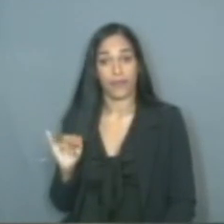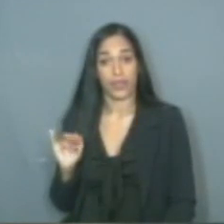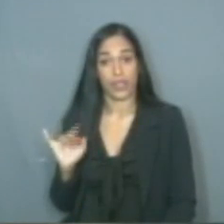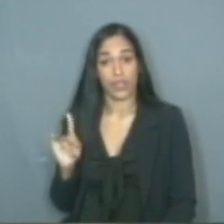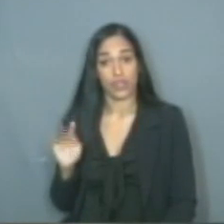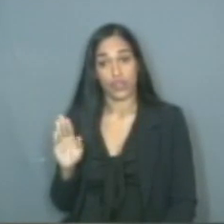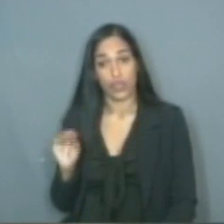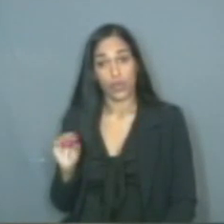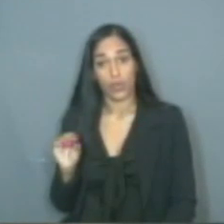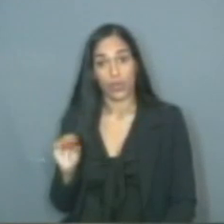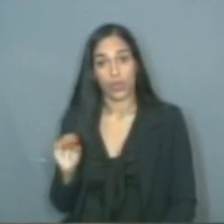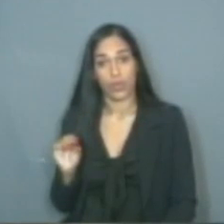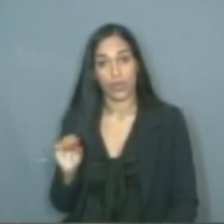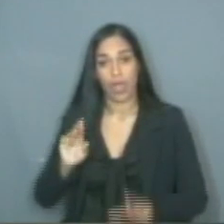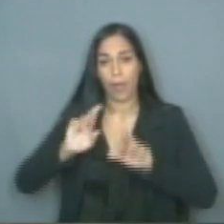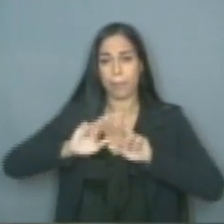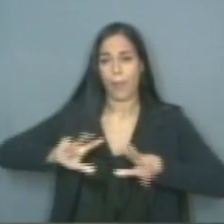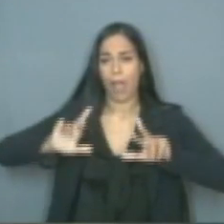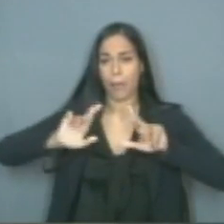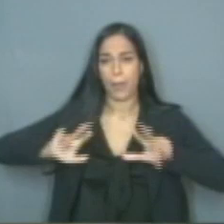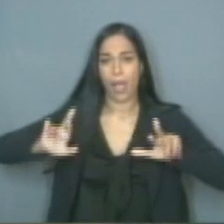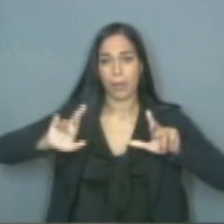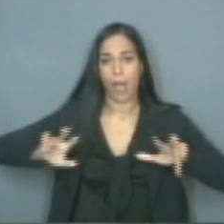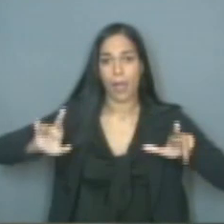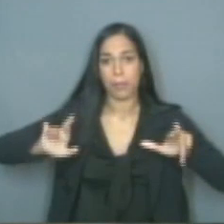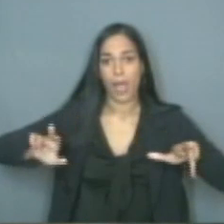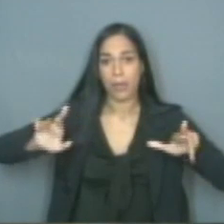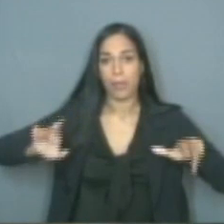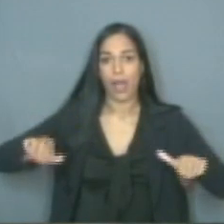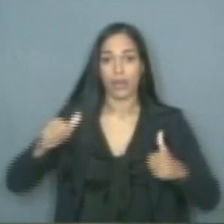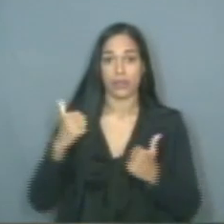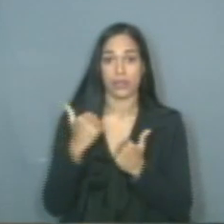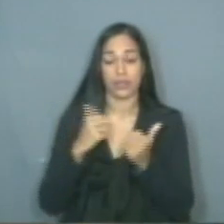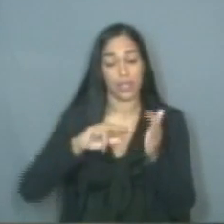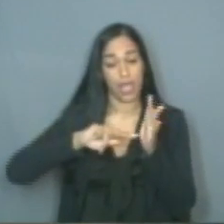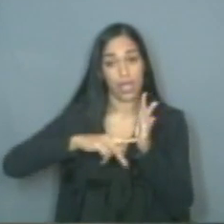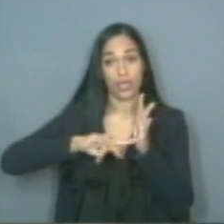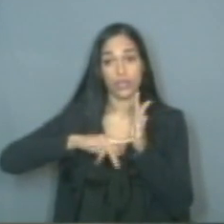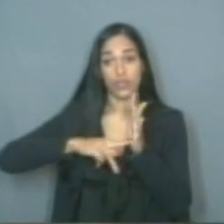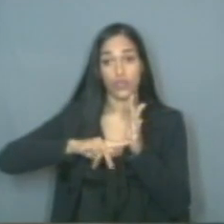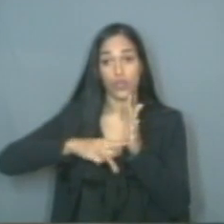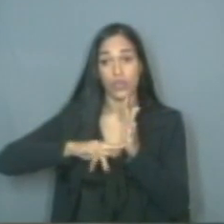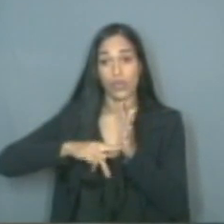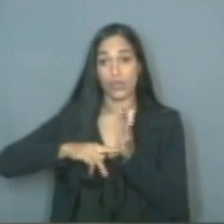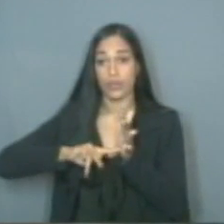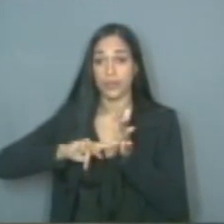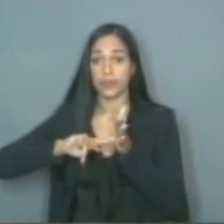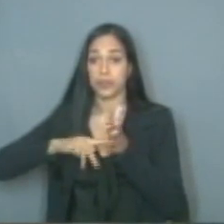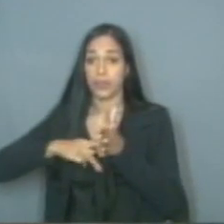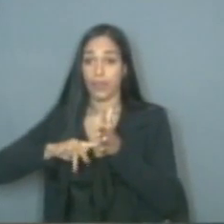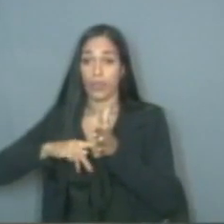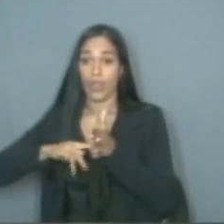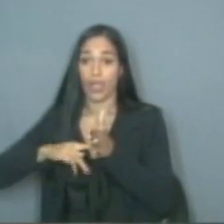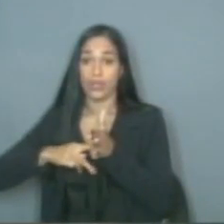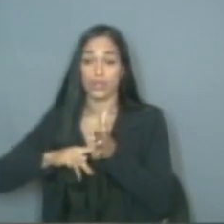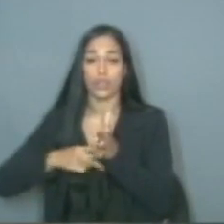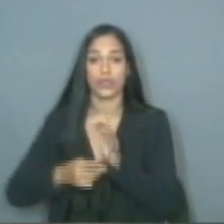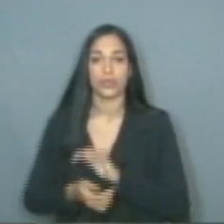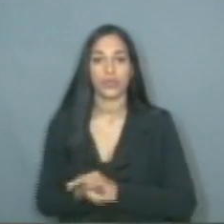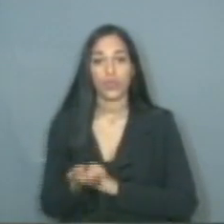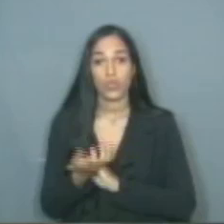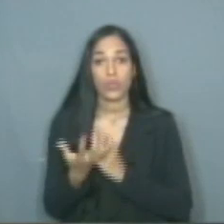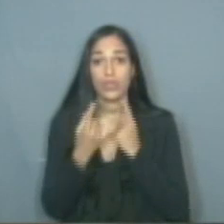De centenas de milhares de associados. Milhares de associados. Sabem